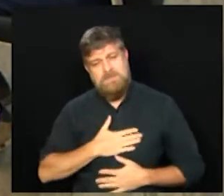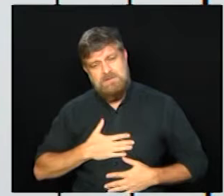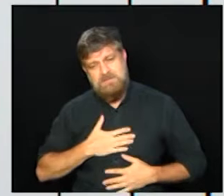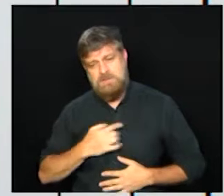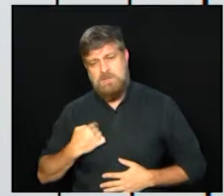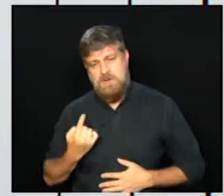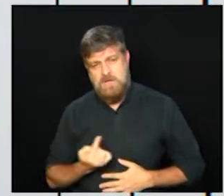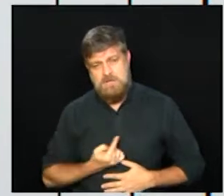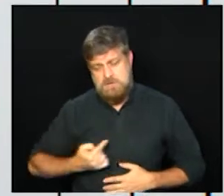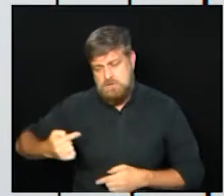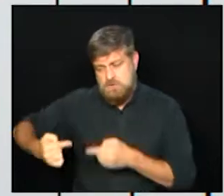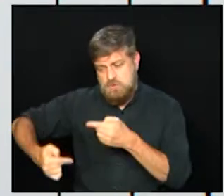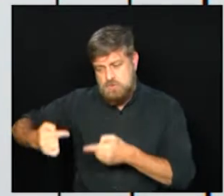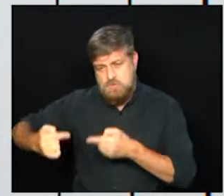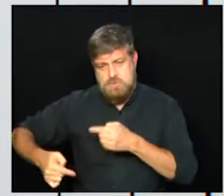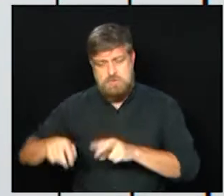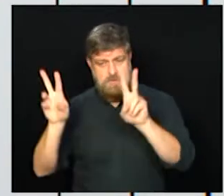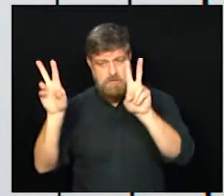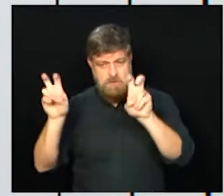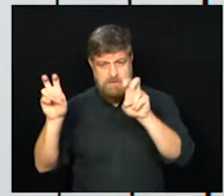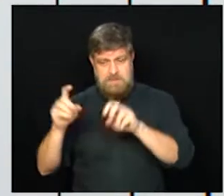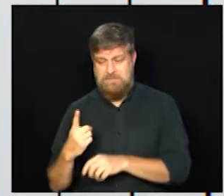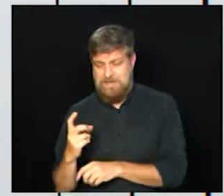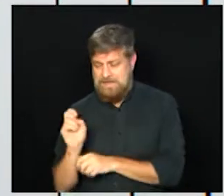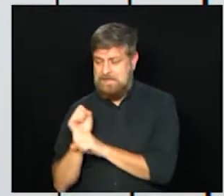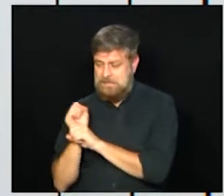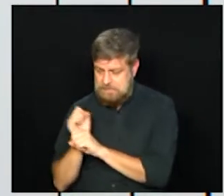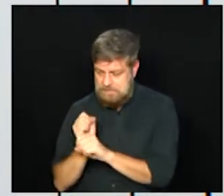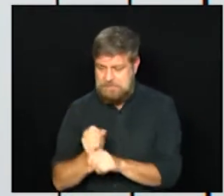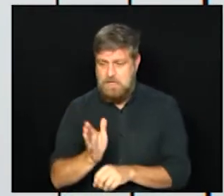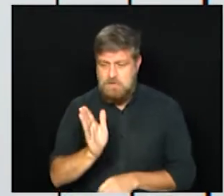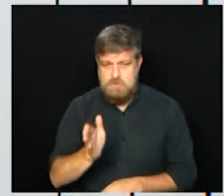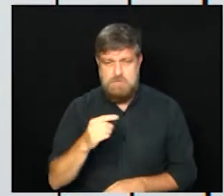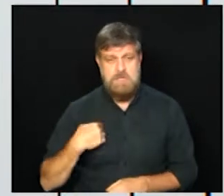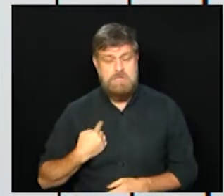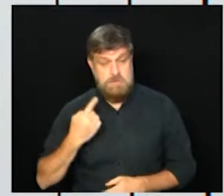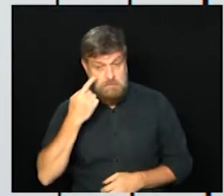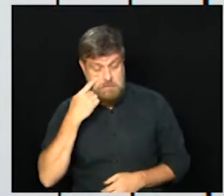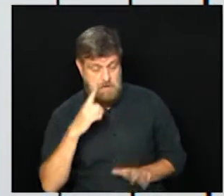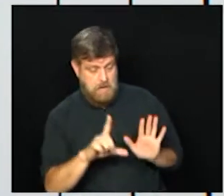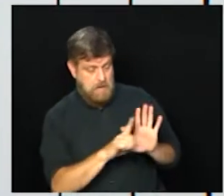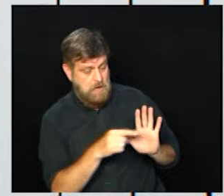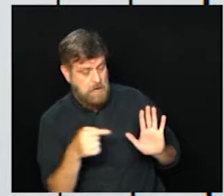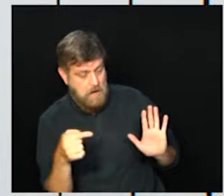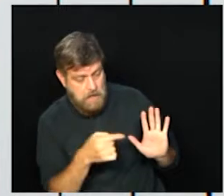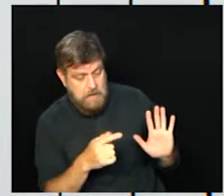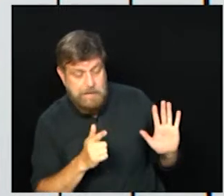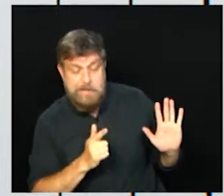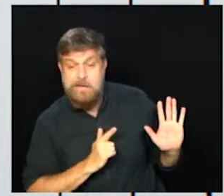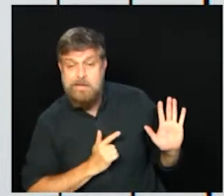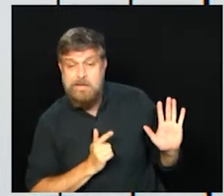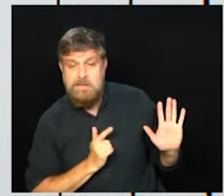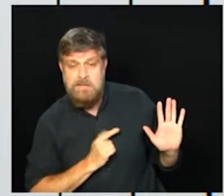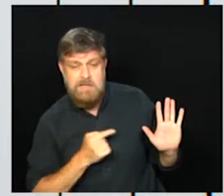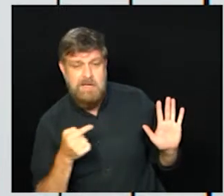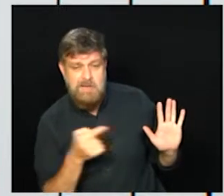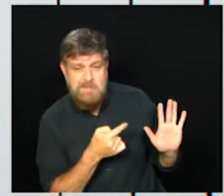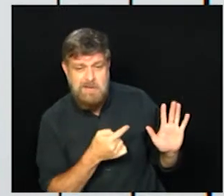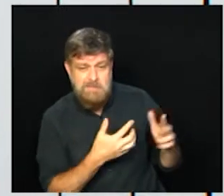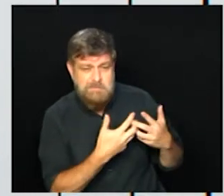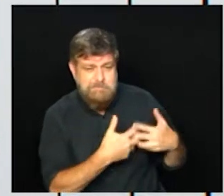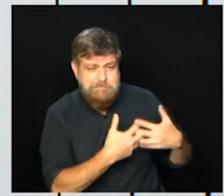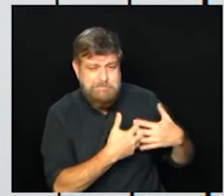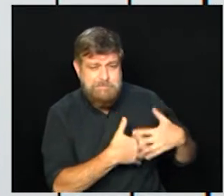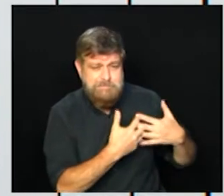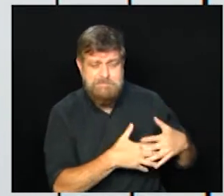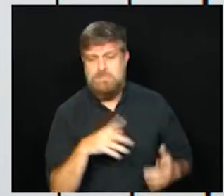aqui hoje discutindo sobre isso após 15 anos, né? A gente vê que a lei, ela existe, mas ela tem dificuldade de